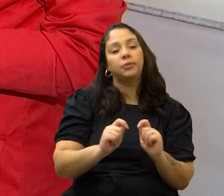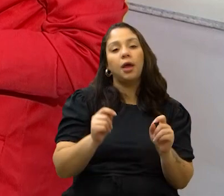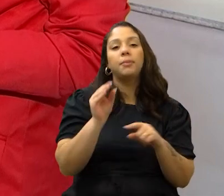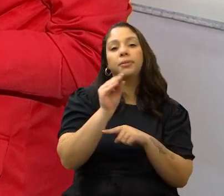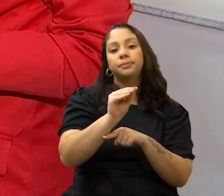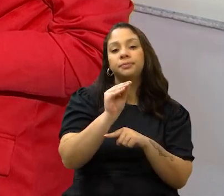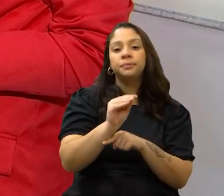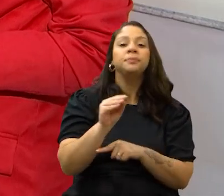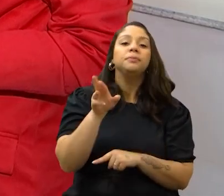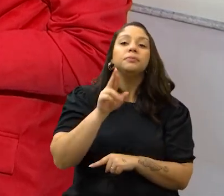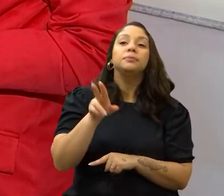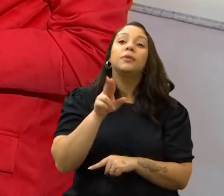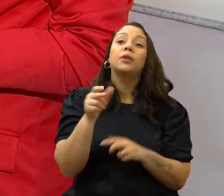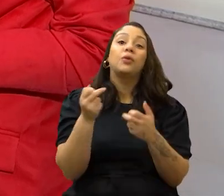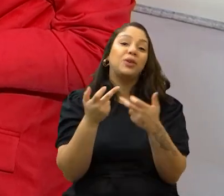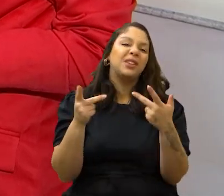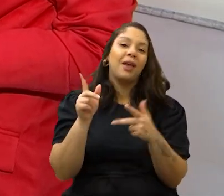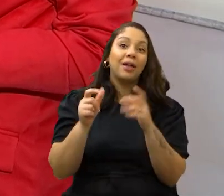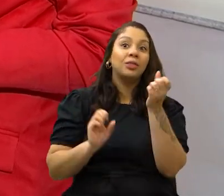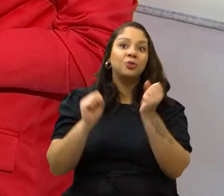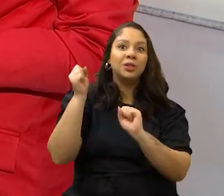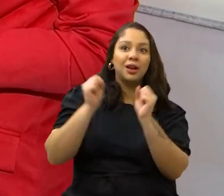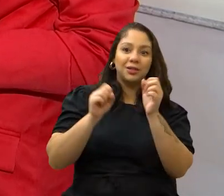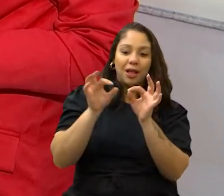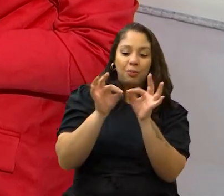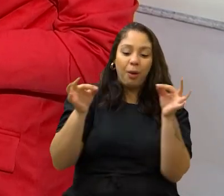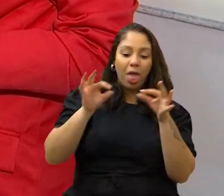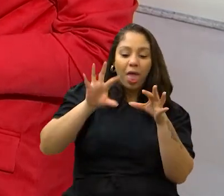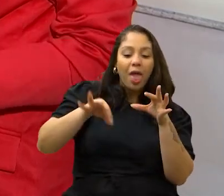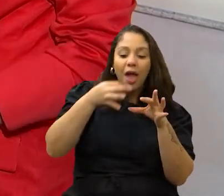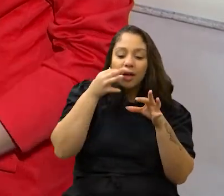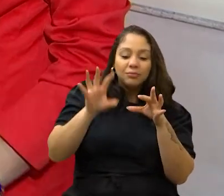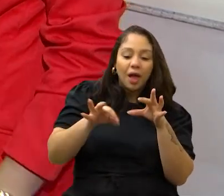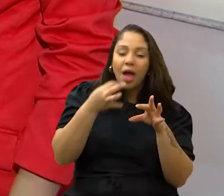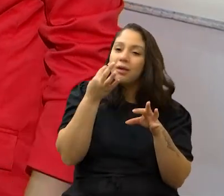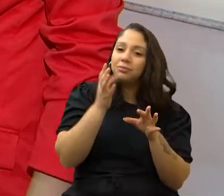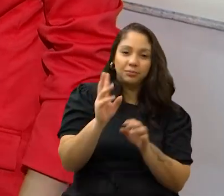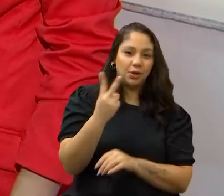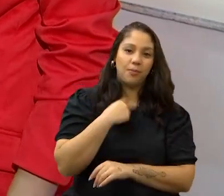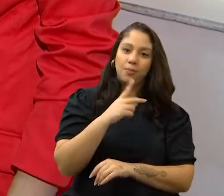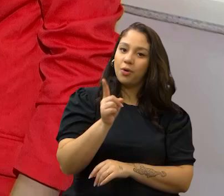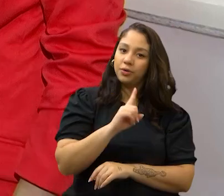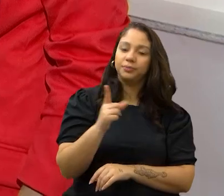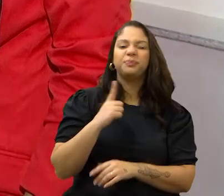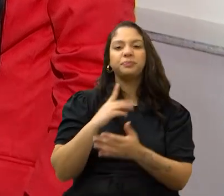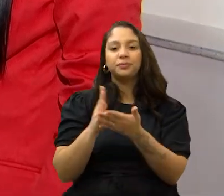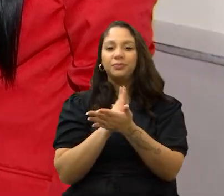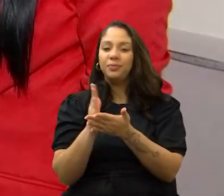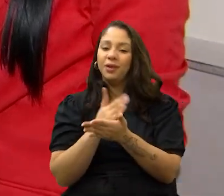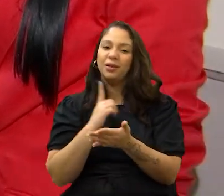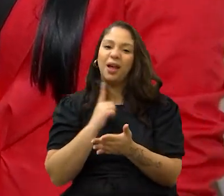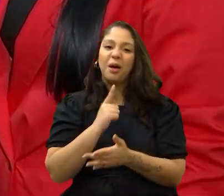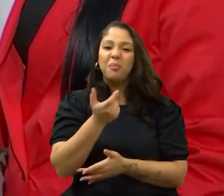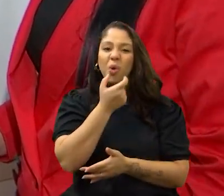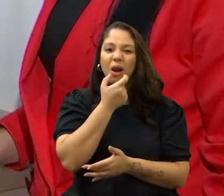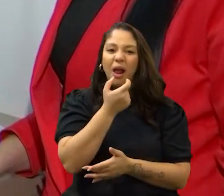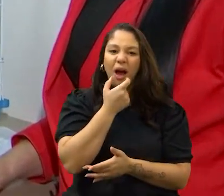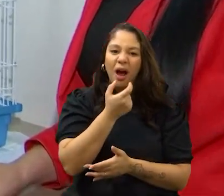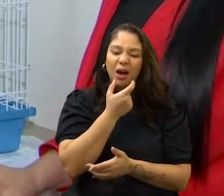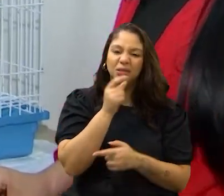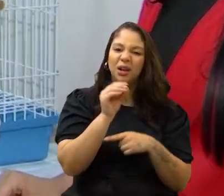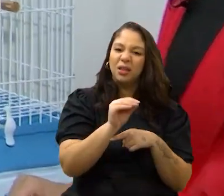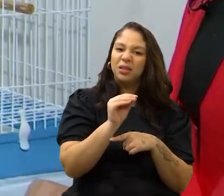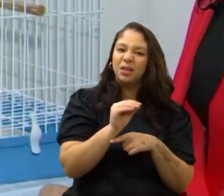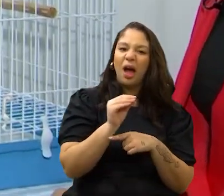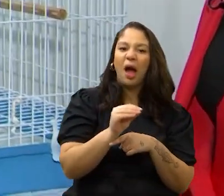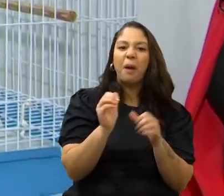ser oferecido. A gente fala para não dar nada que é industrializado que nós consumimos, né? Que nem tem gente que às vezes oferece bolacha,